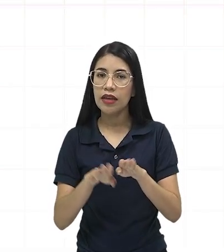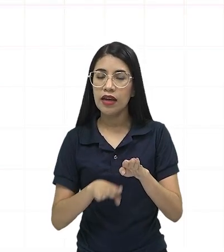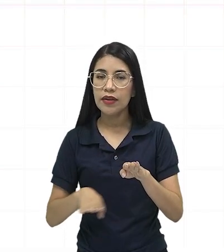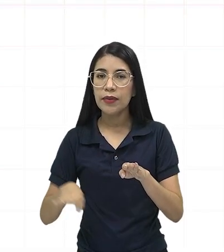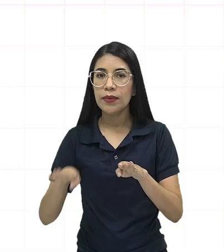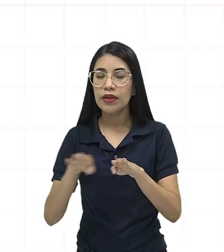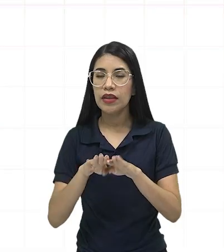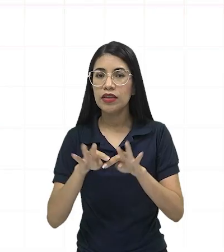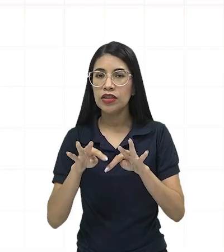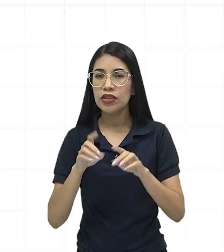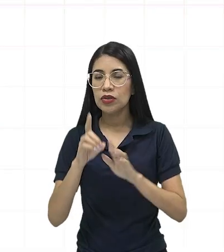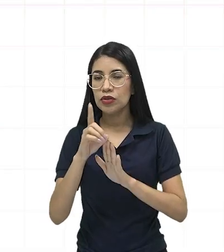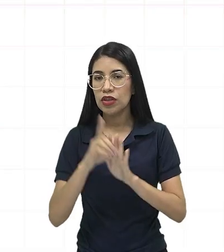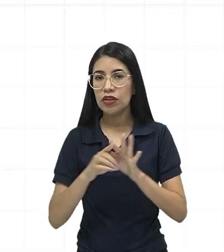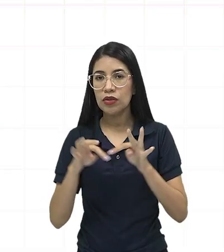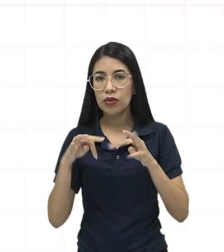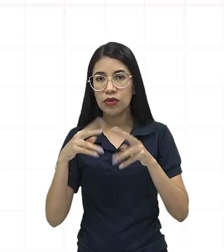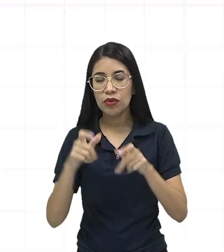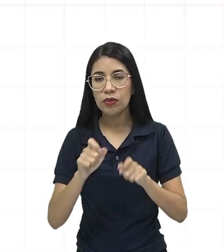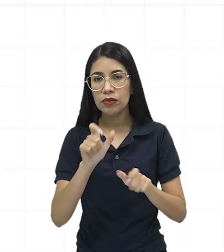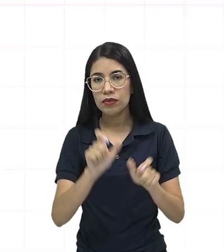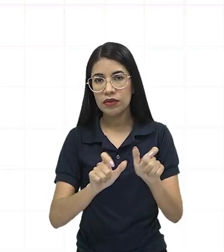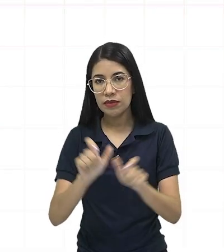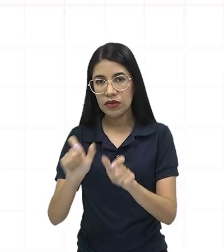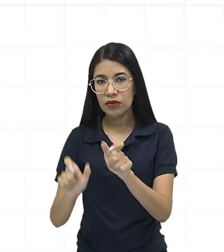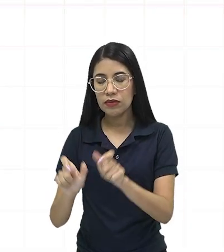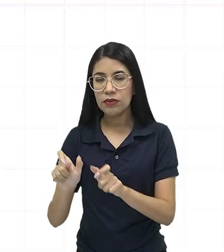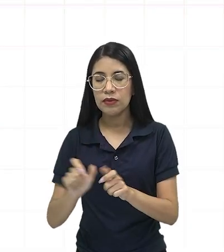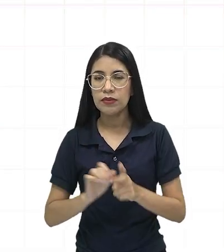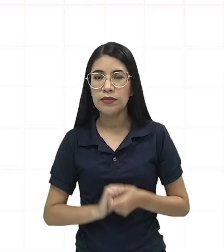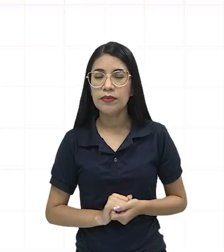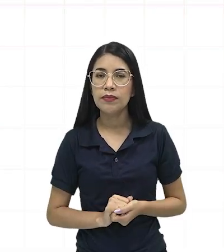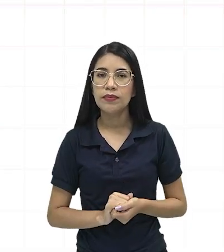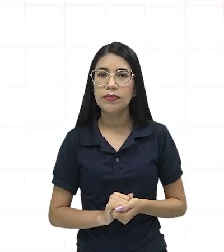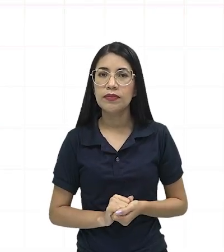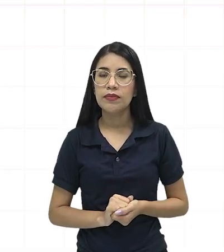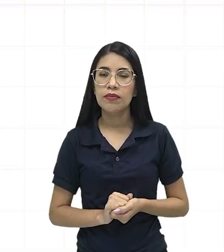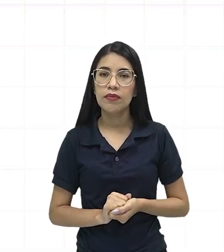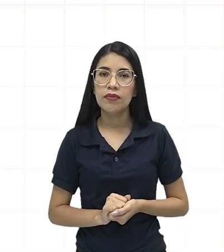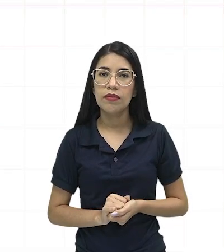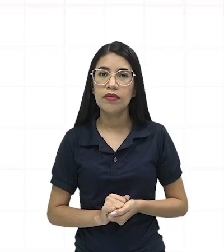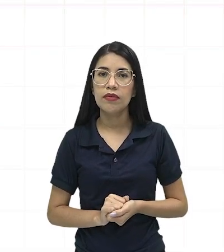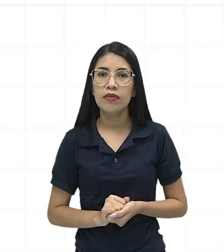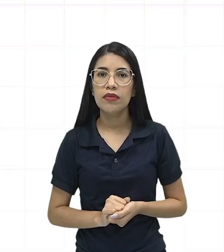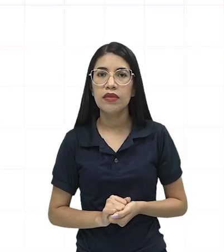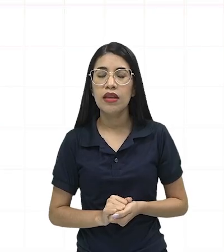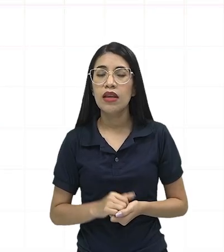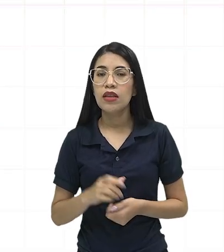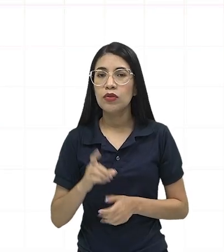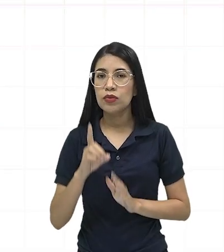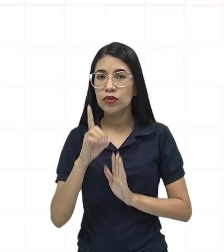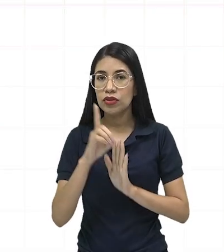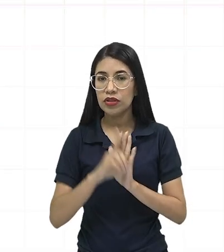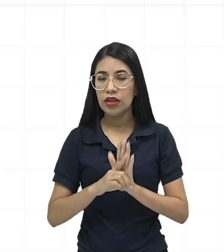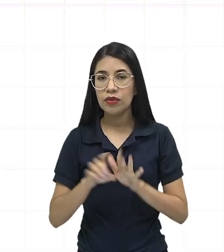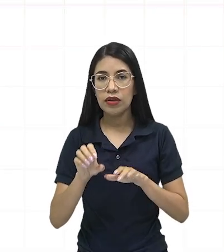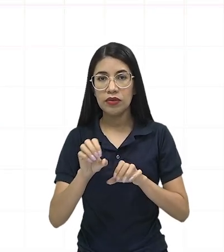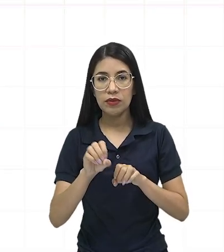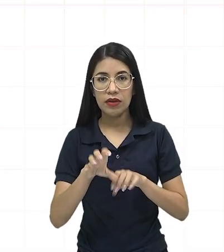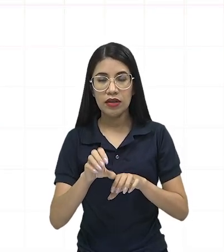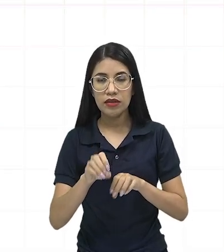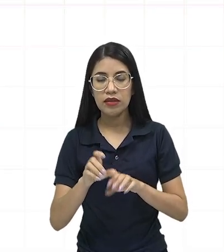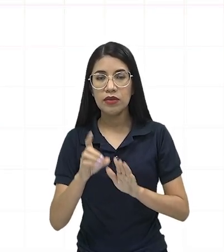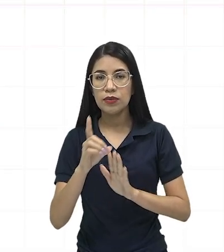de direitos a todos, tá bom? Tanto na questão do que tange direito à educação, direito